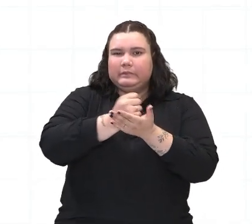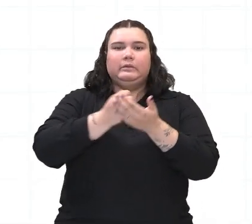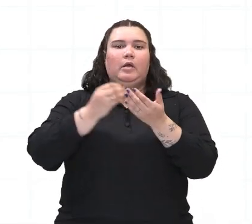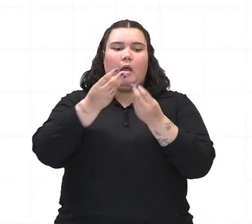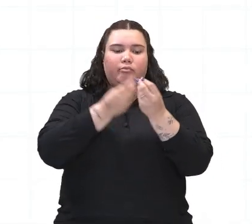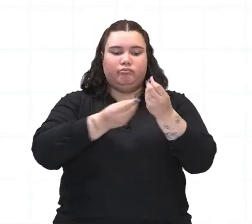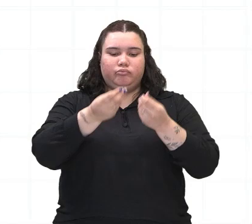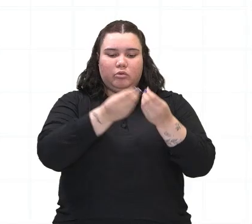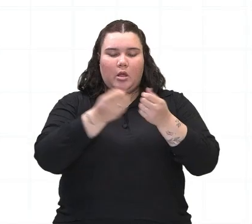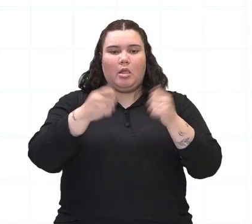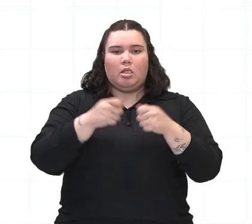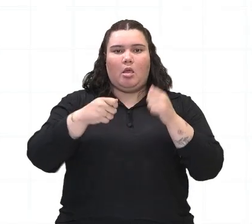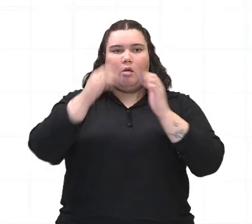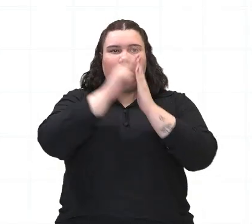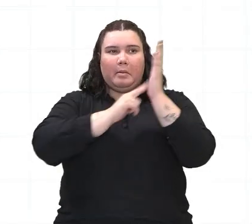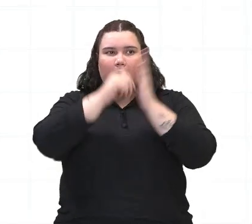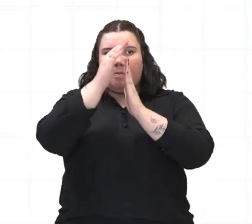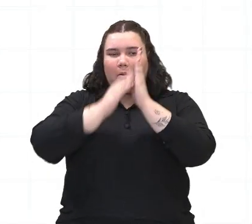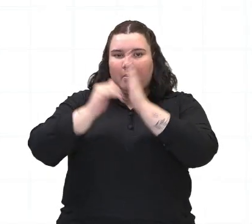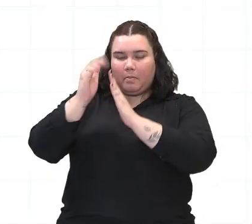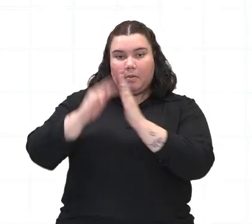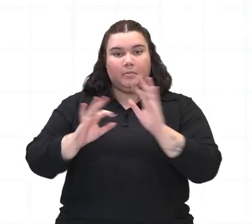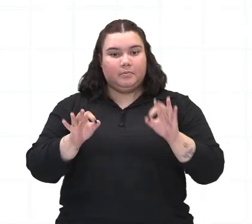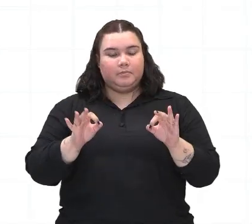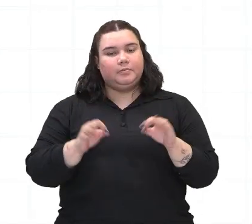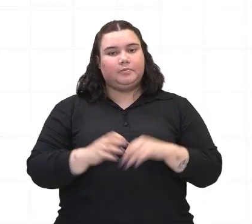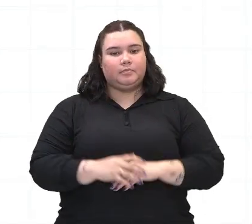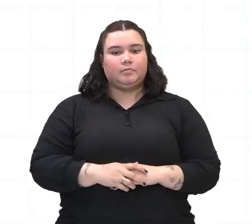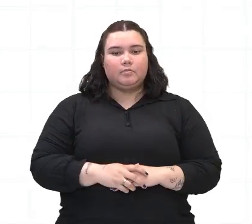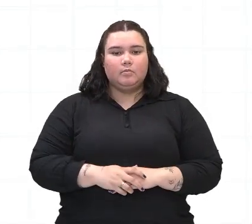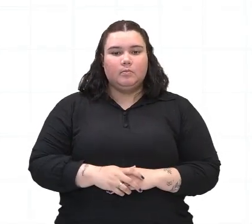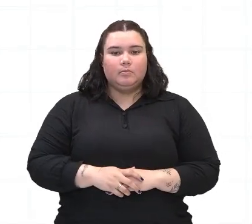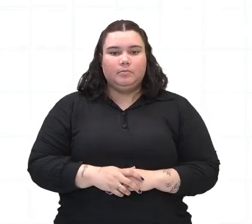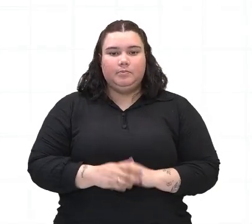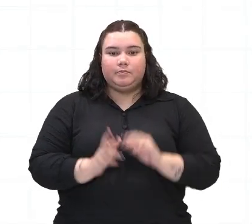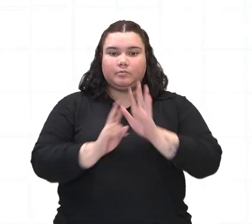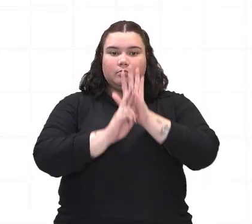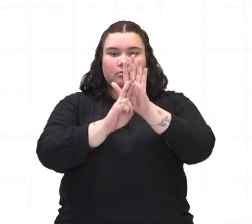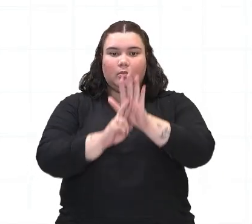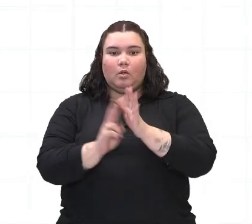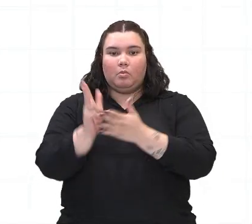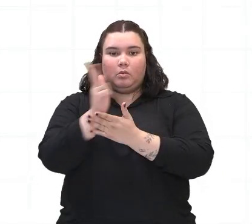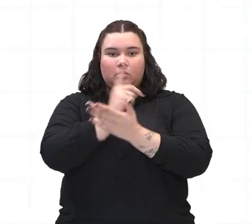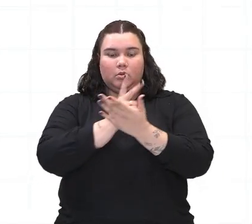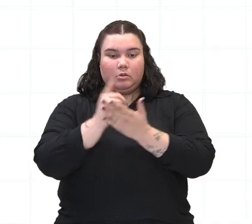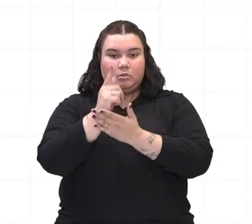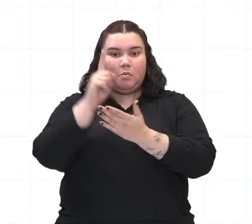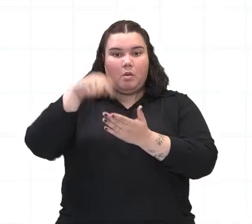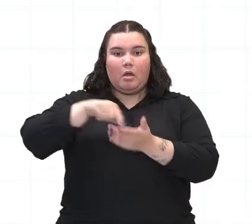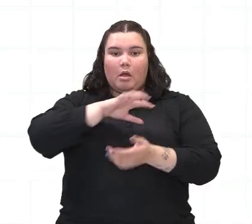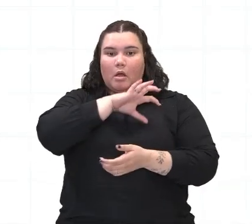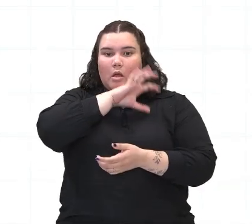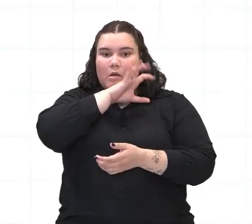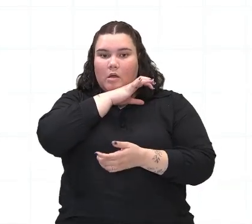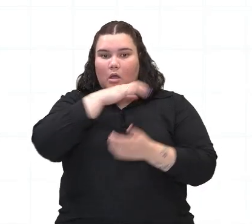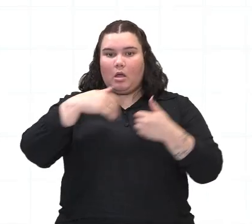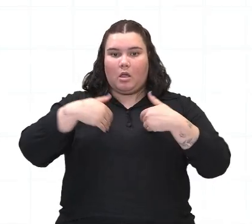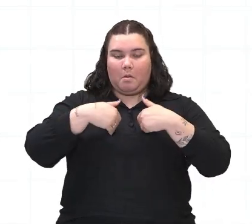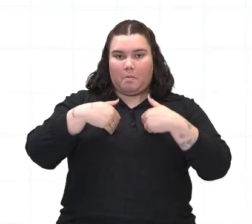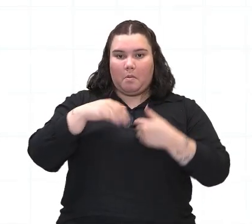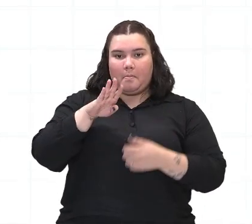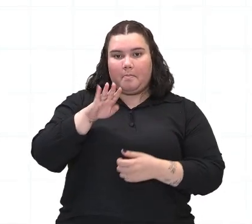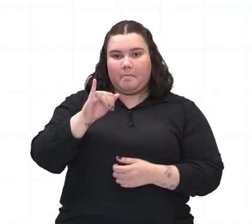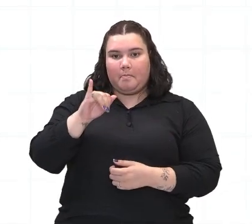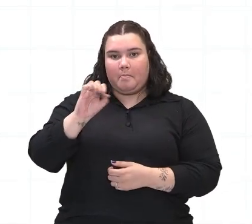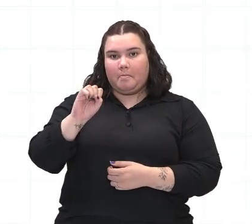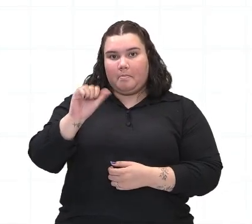fazer esses registros e lembrando também que aí a gente tá vendo uma representação de um desenho de um animal que era um bisão né